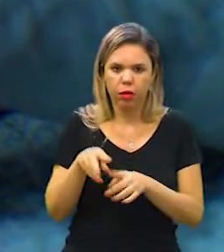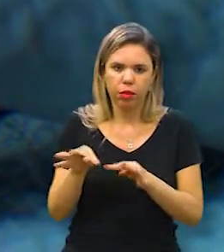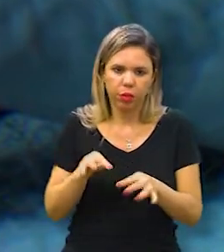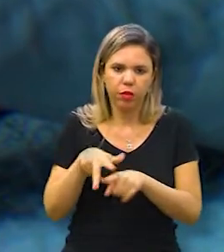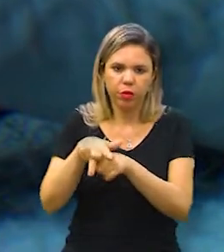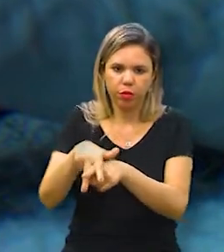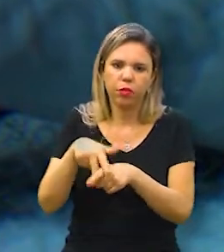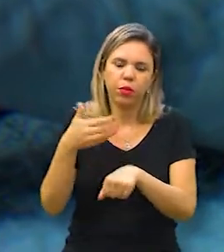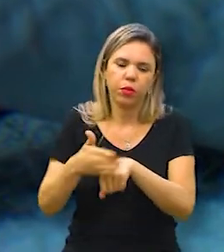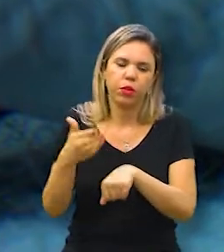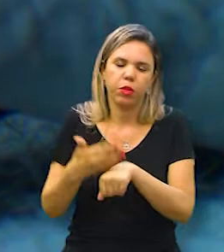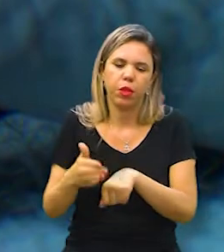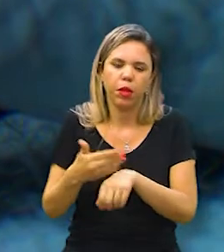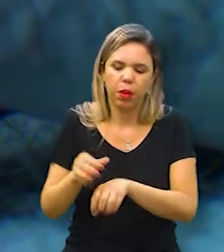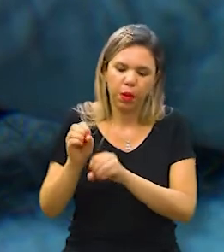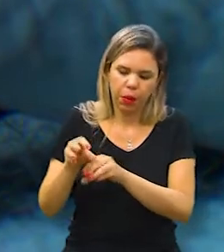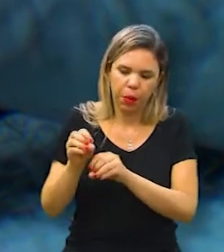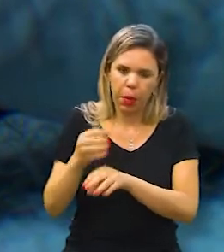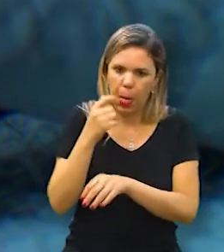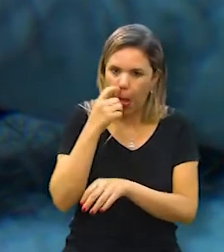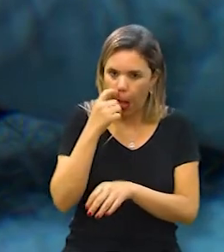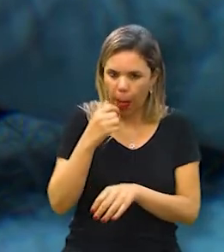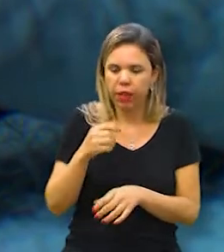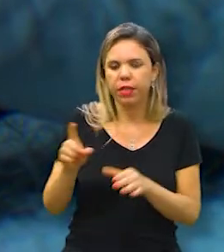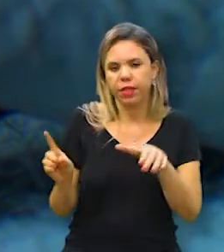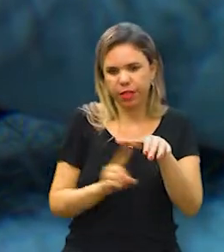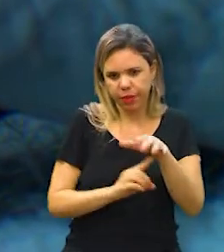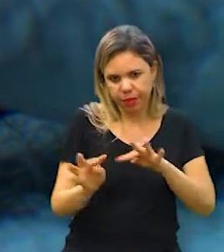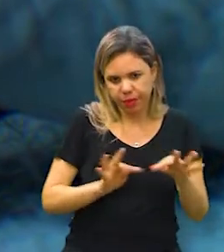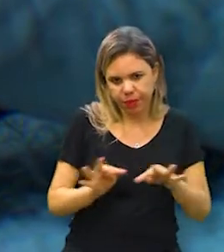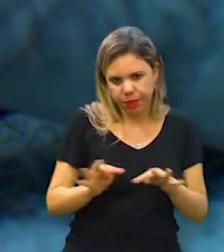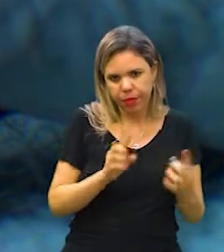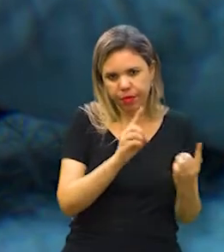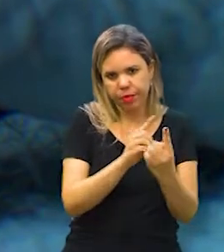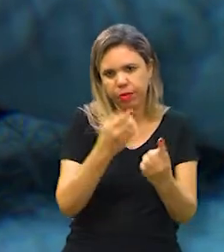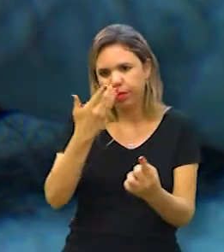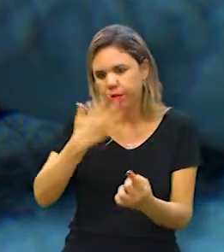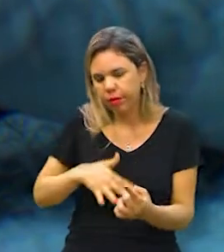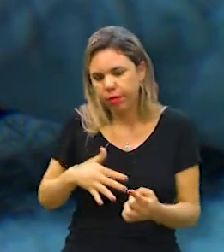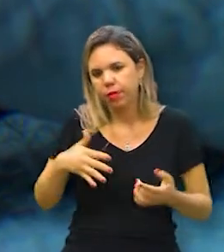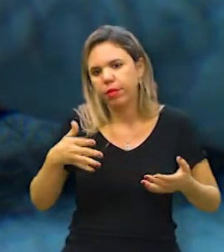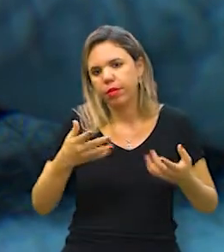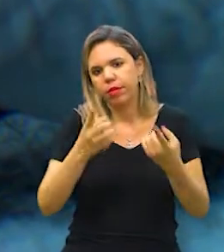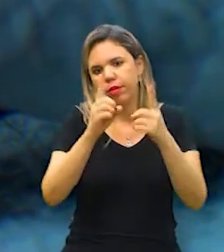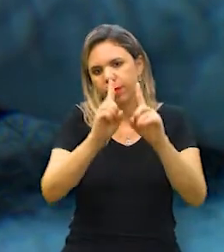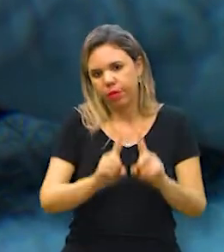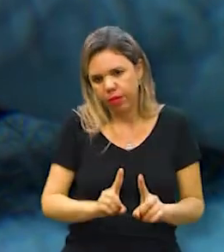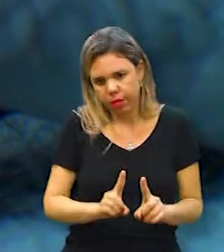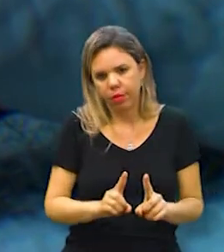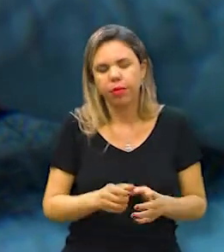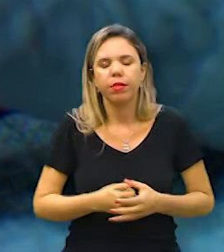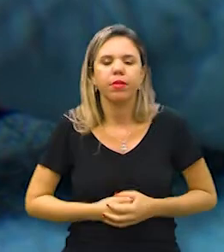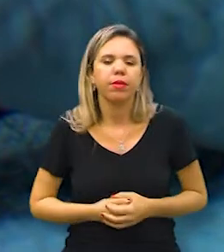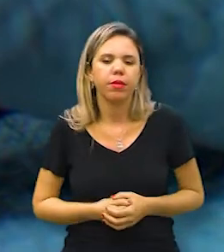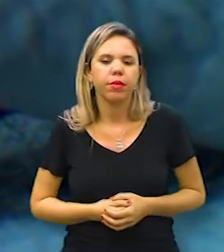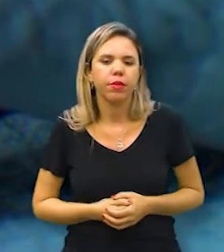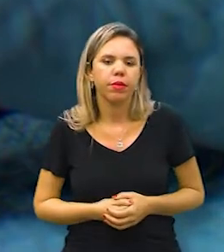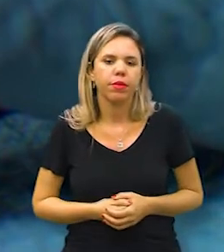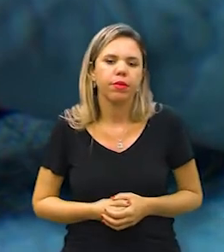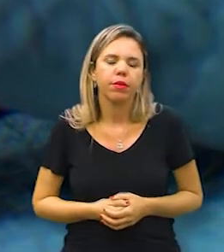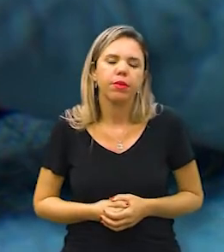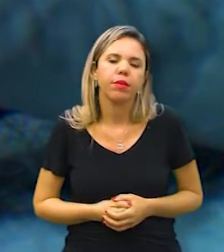prática educativa e clínica que atende crianças portadoras de necessidades